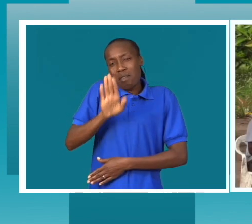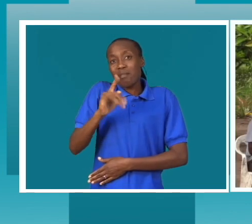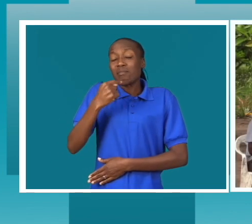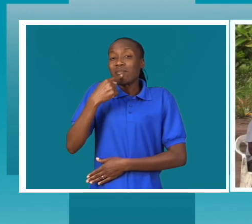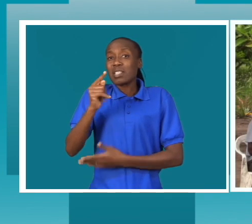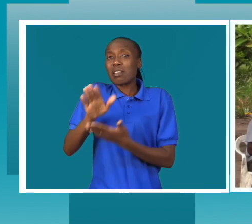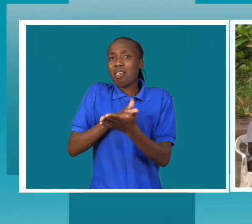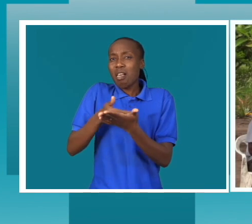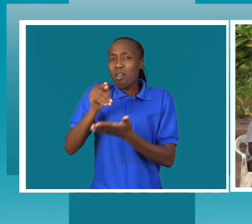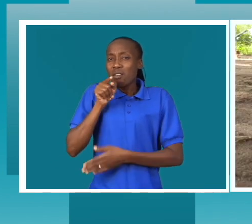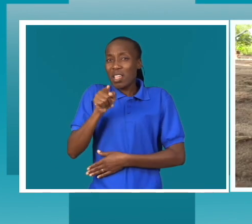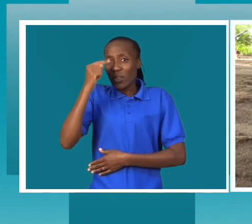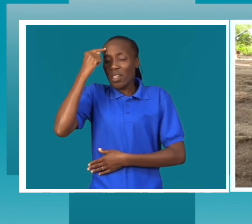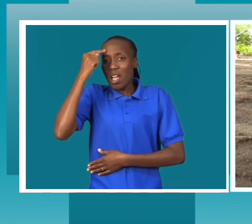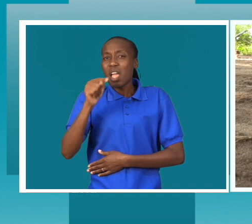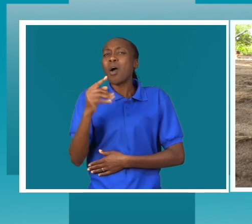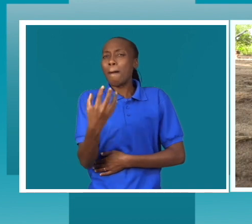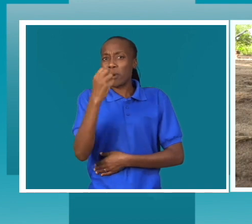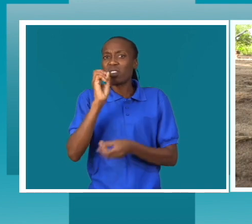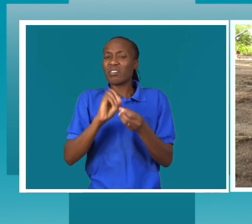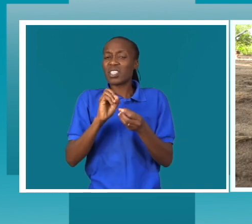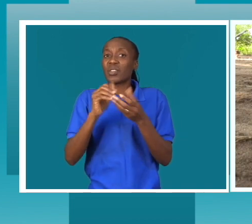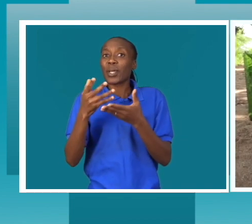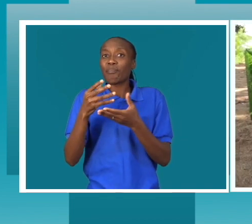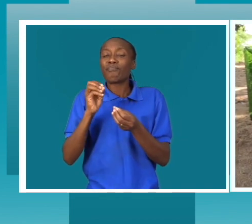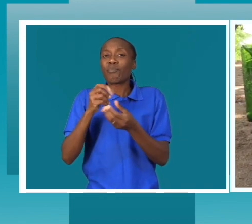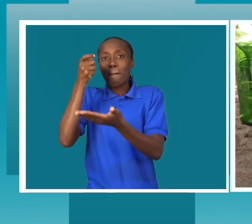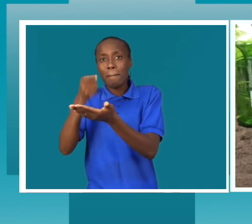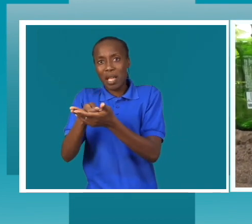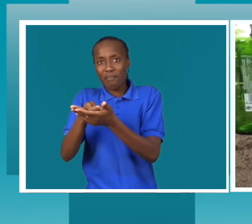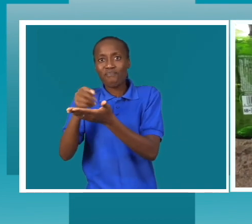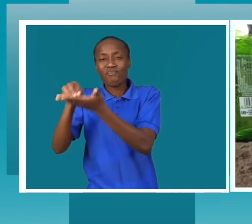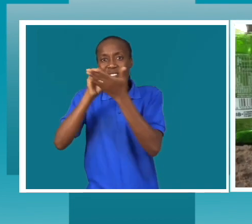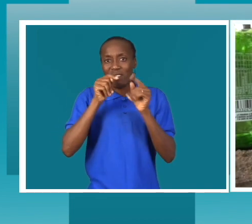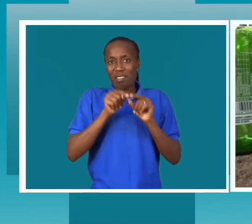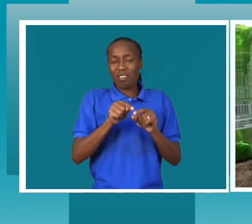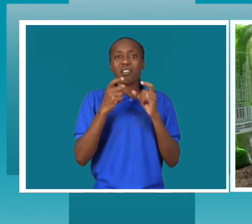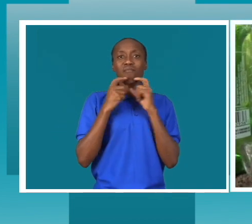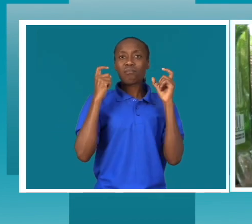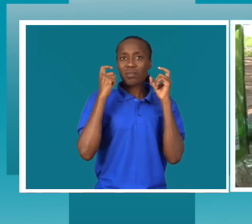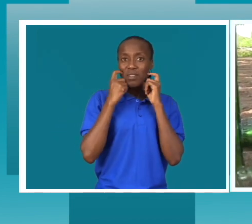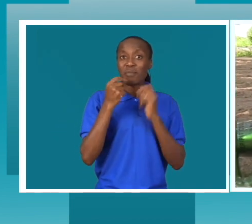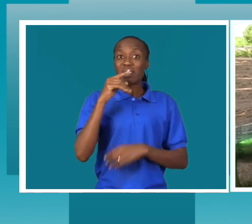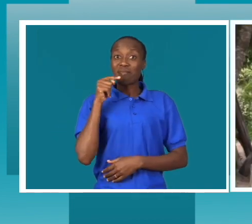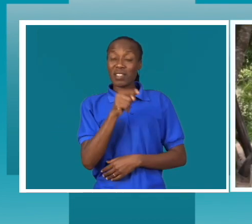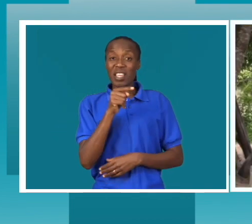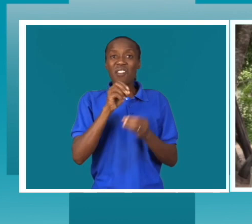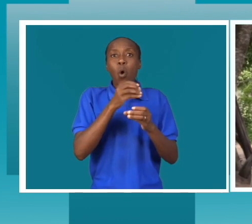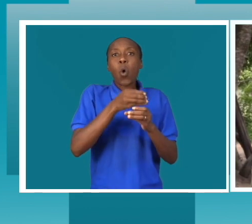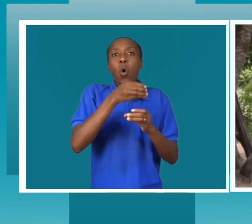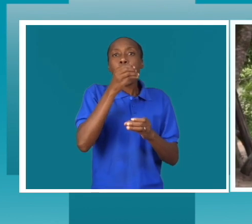aqui, porque apenas cortávamos as garrafas, mas depois não aproveitávamos todos os